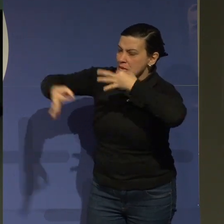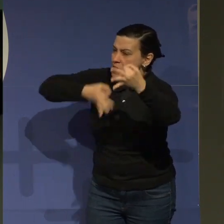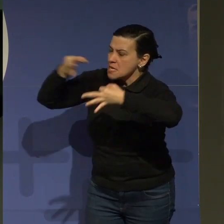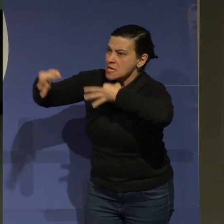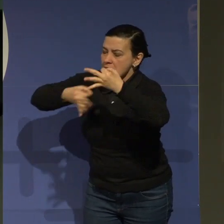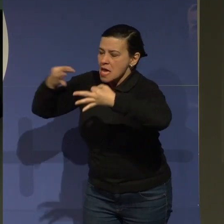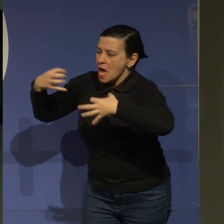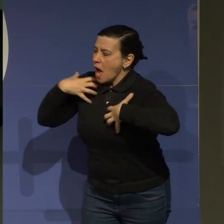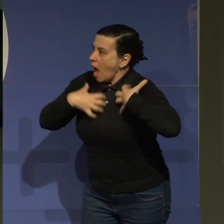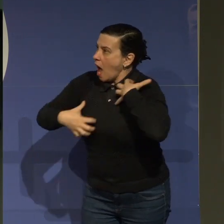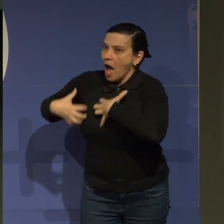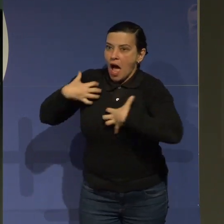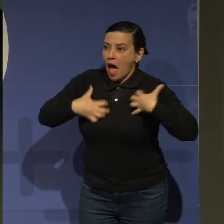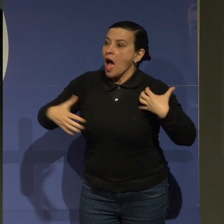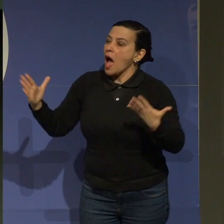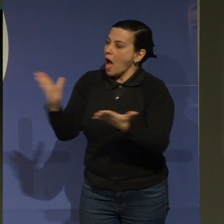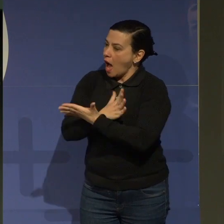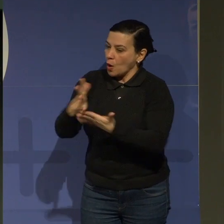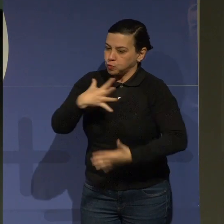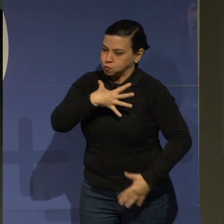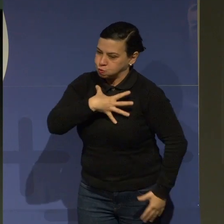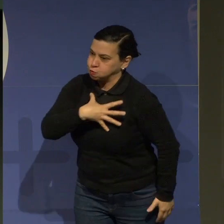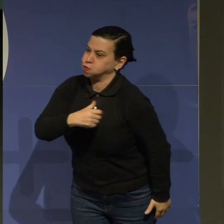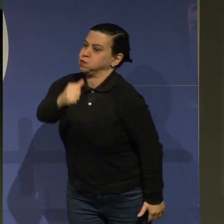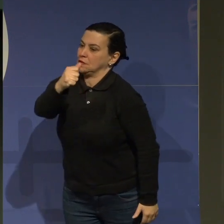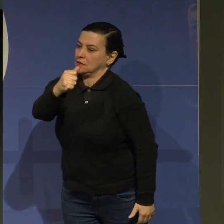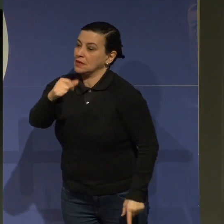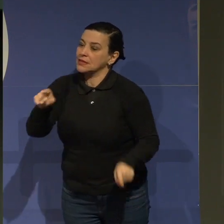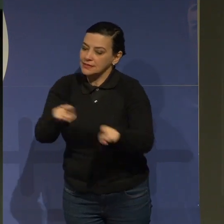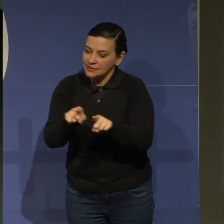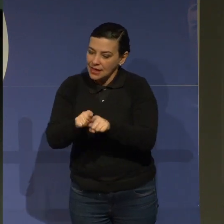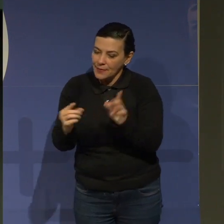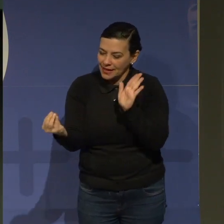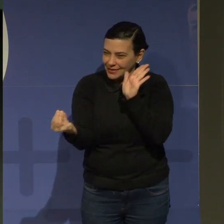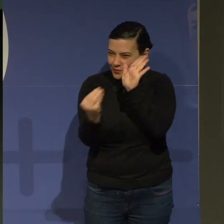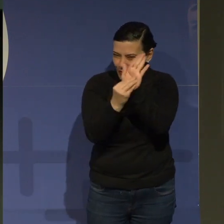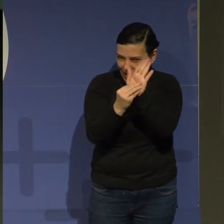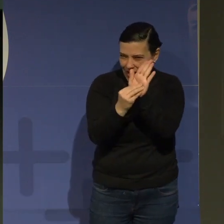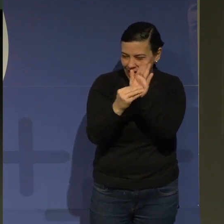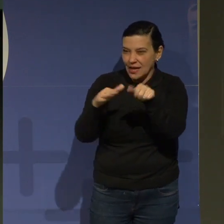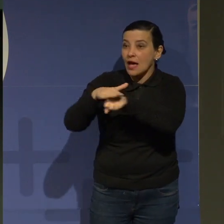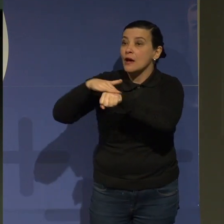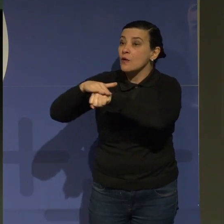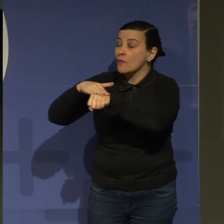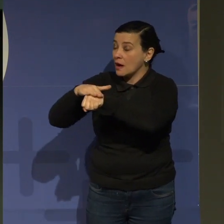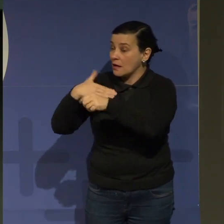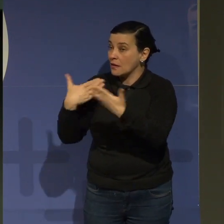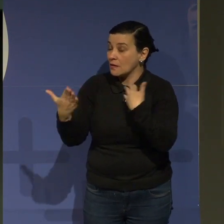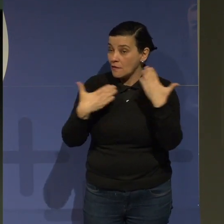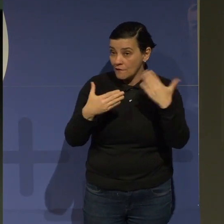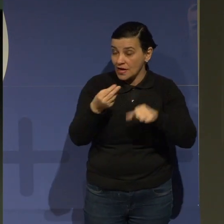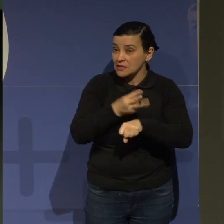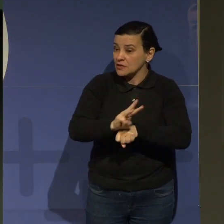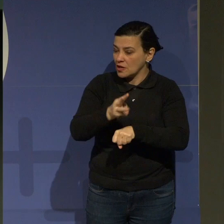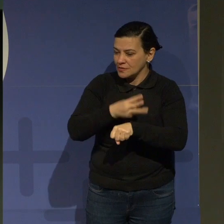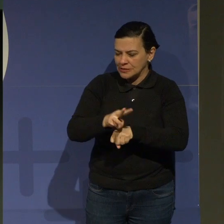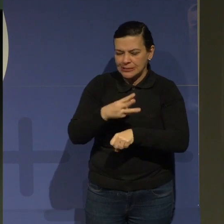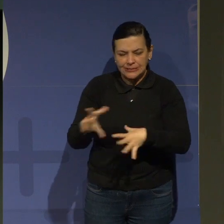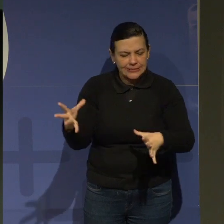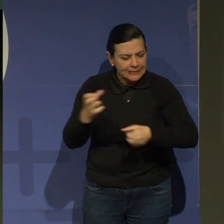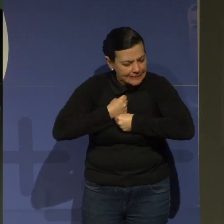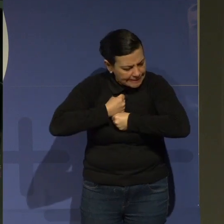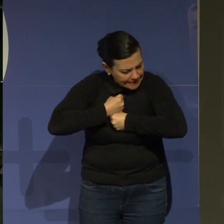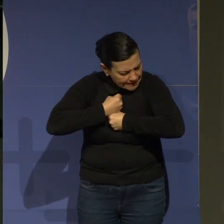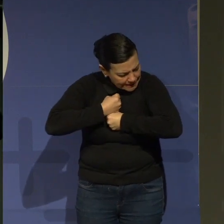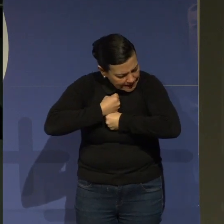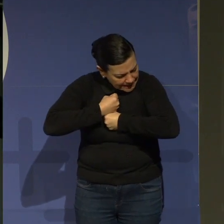das redes sociais. Coloquei ali também uma conversa no WhatsApp, super dolorosa cada